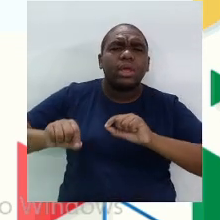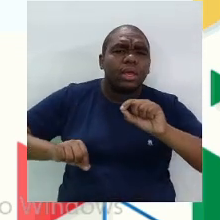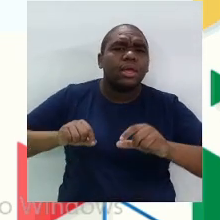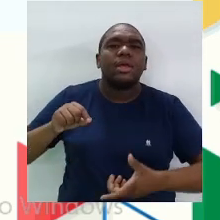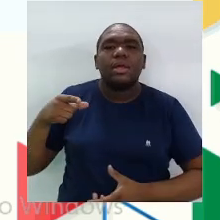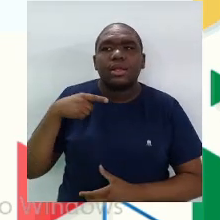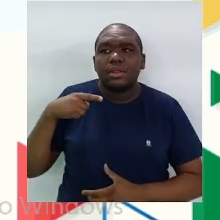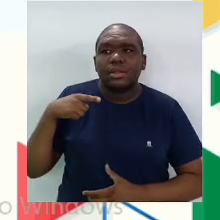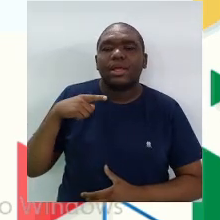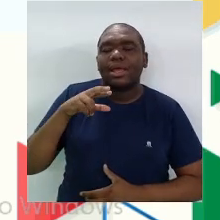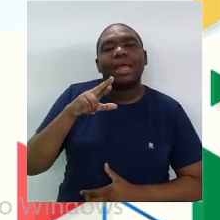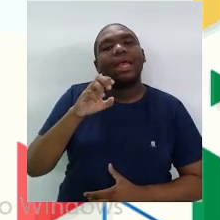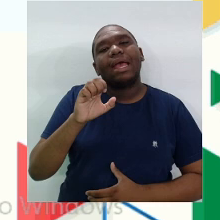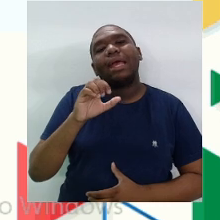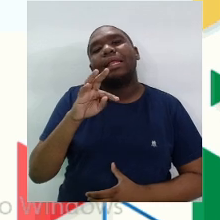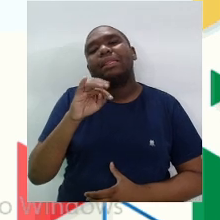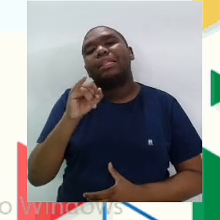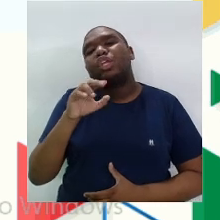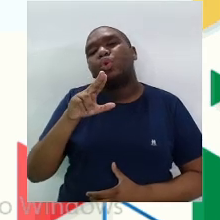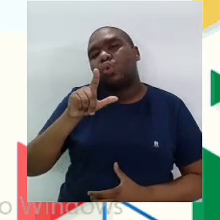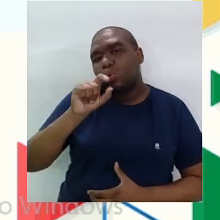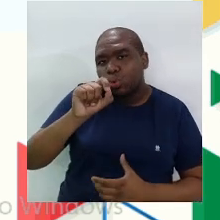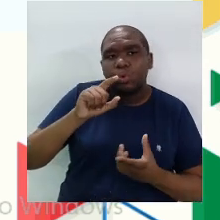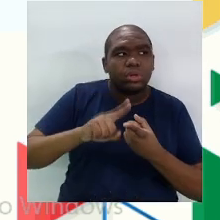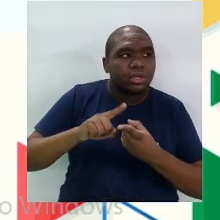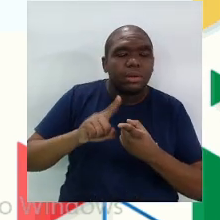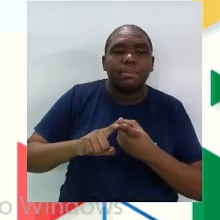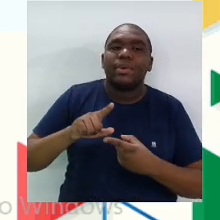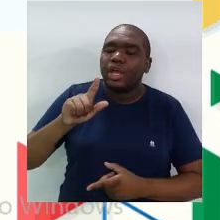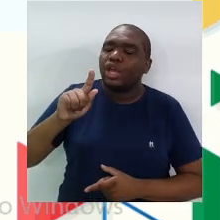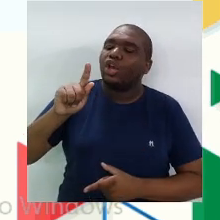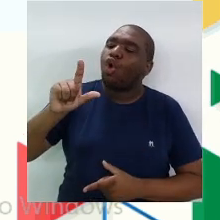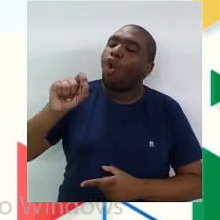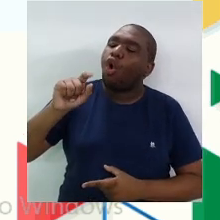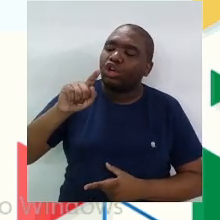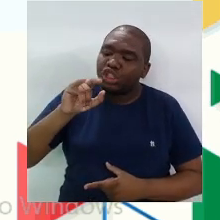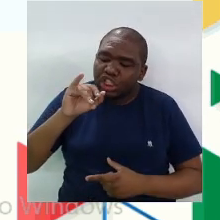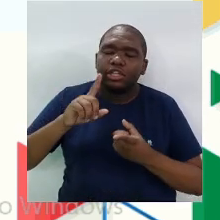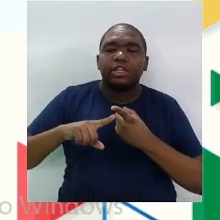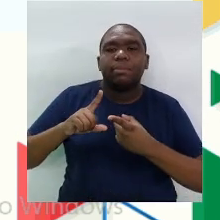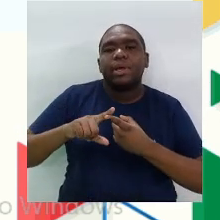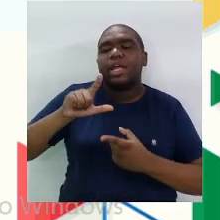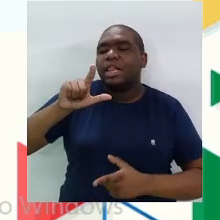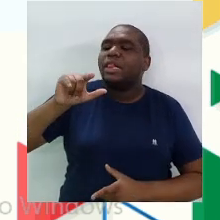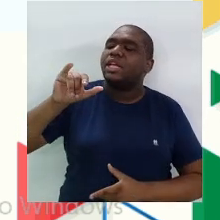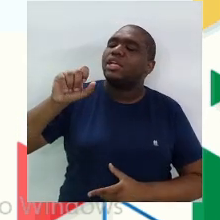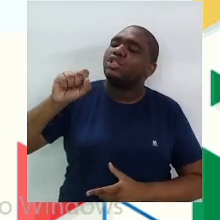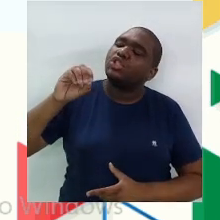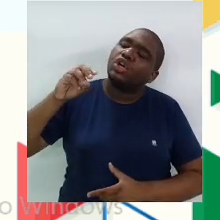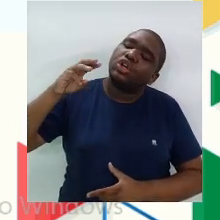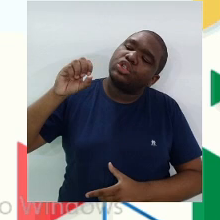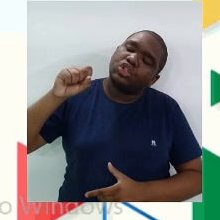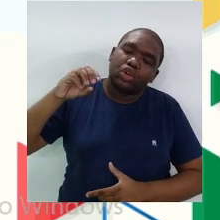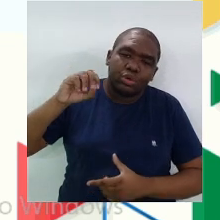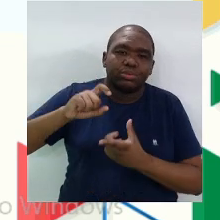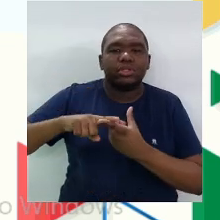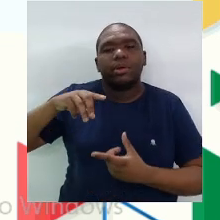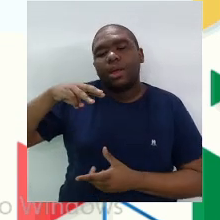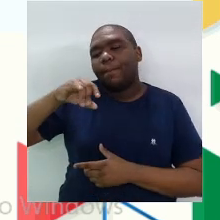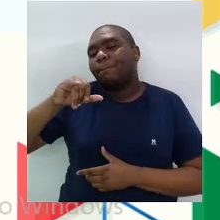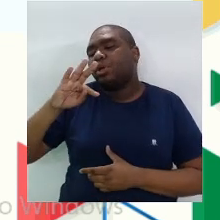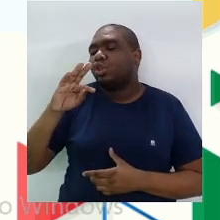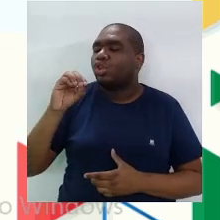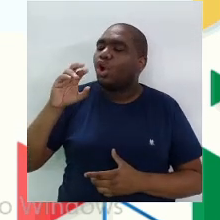retículo endoplasmático, o complexo golgiense, os lisossomos, as mitocôndrias,